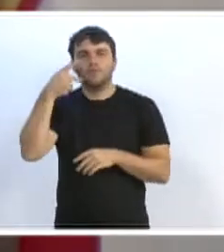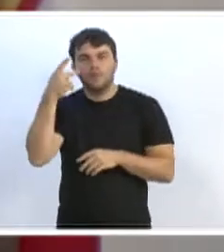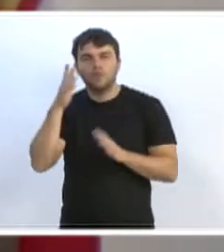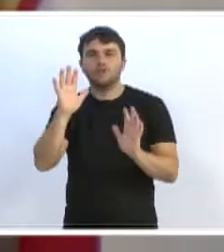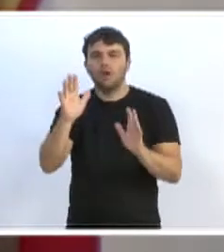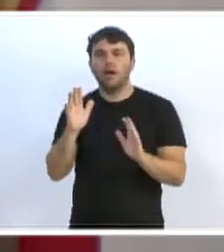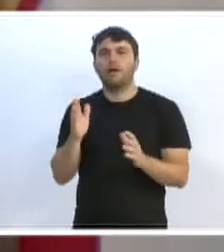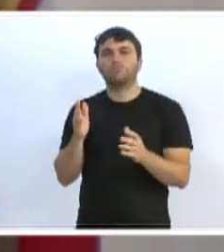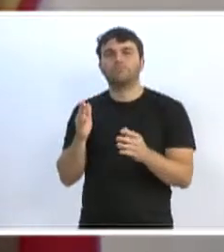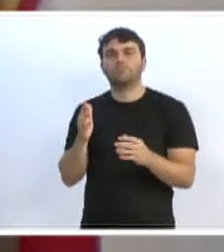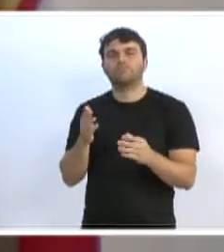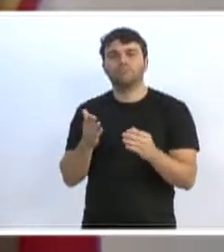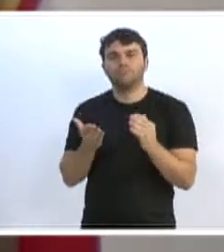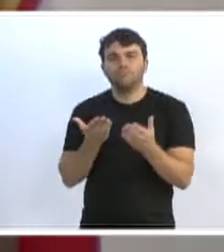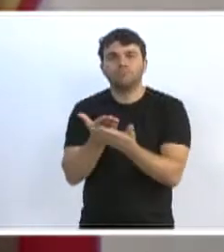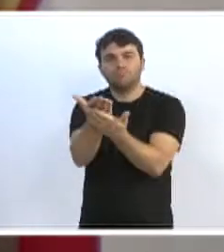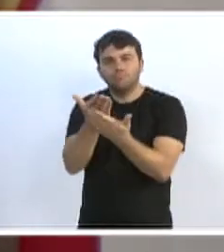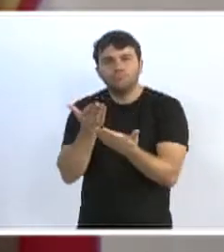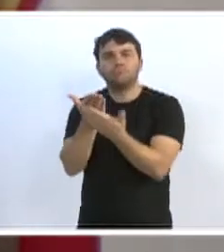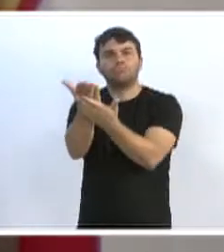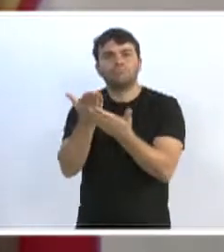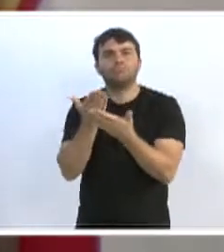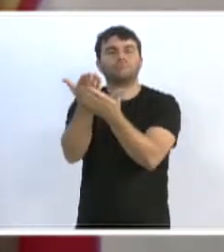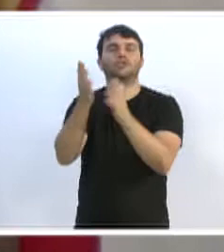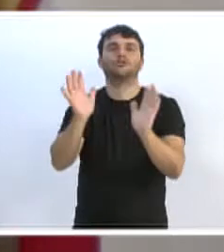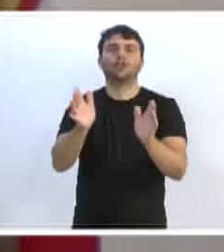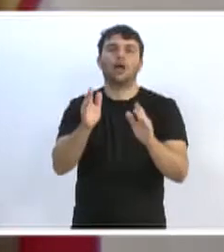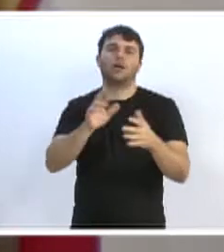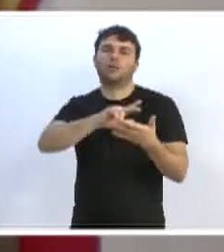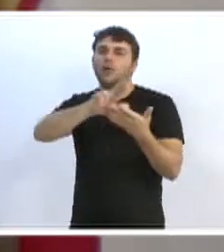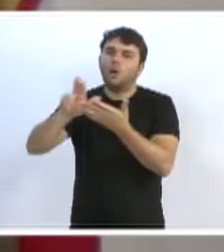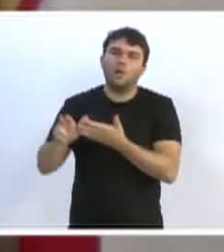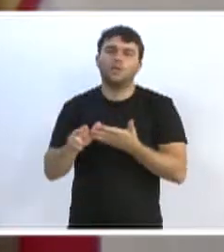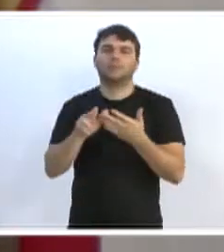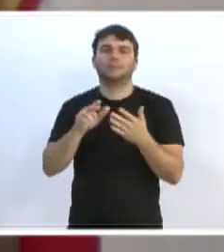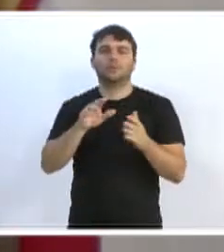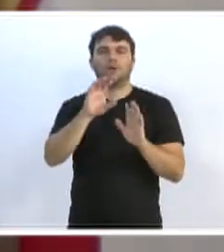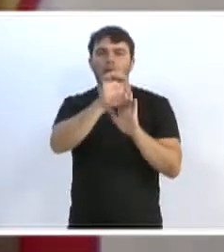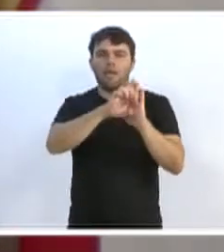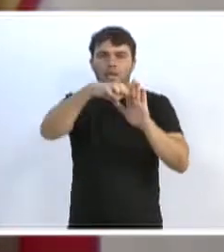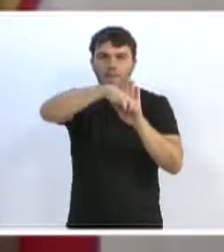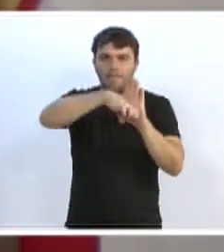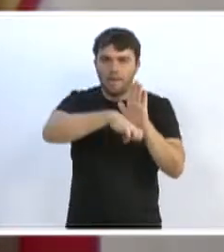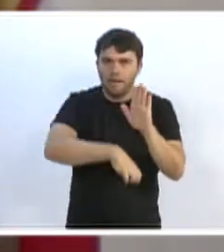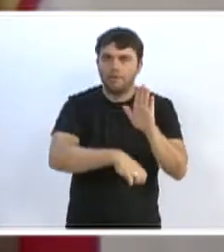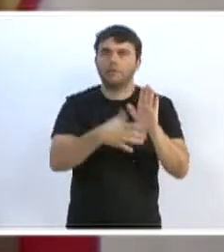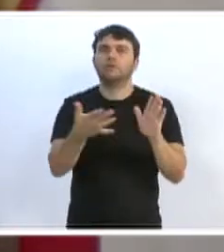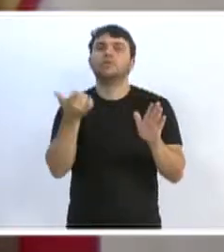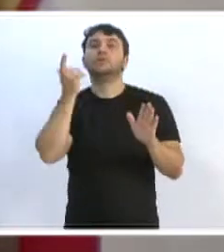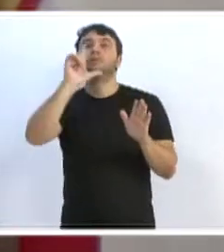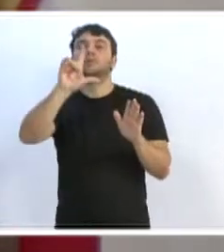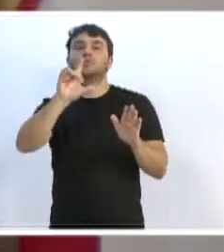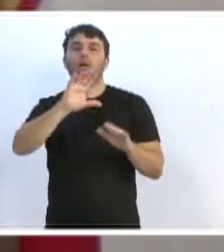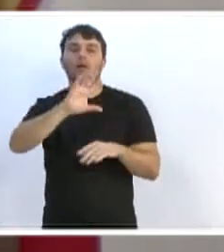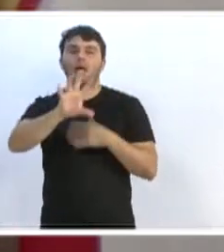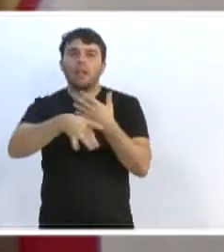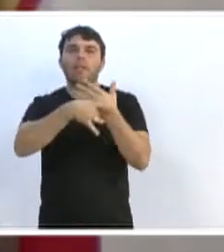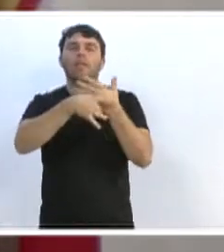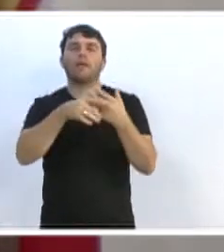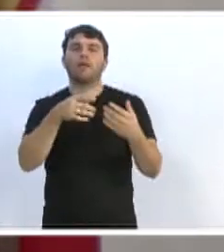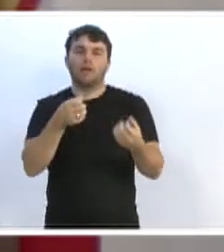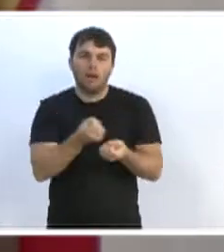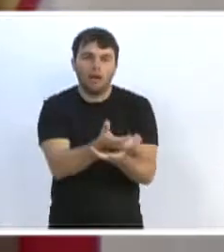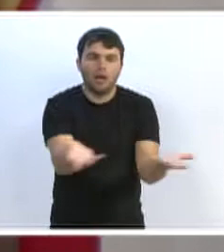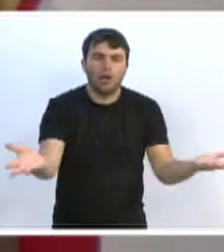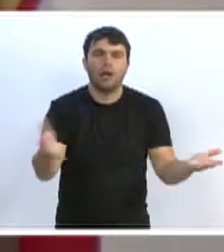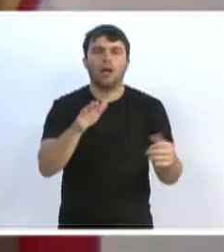várias proposições, várias indicações e várias emendas para estar contemplando as suas